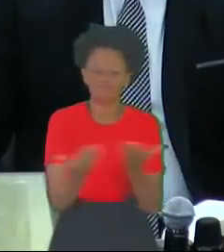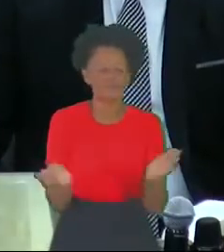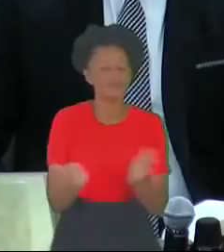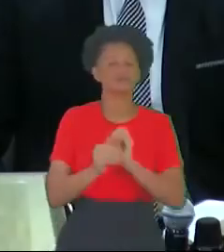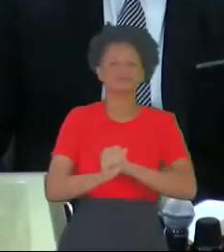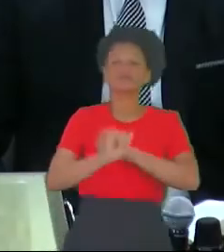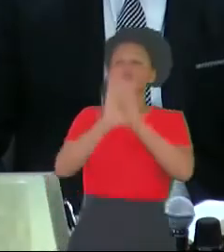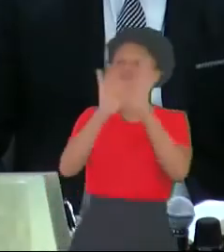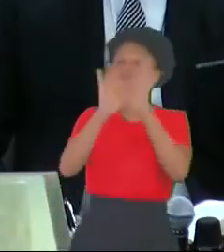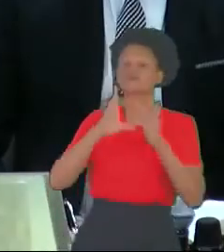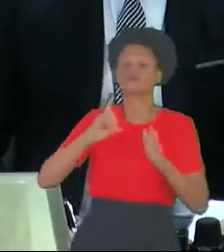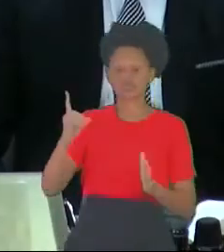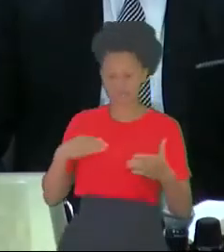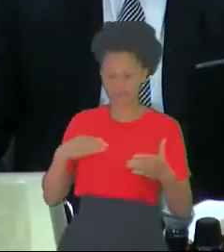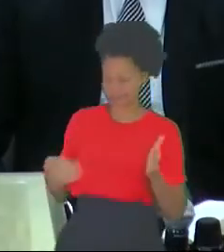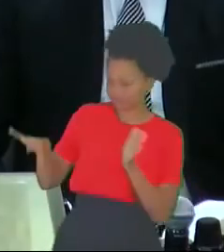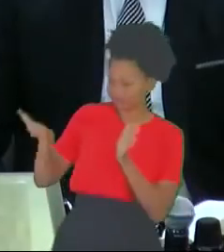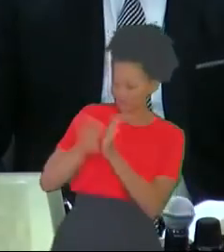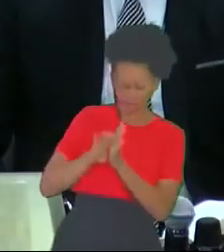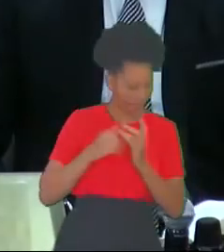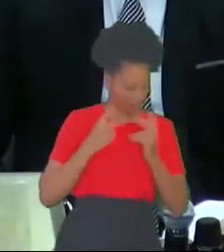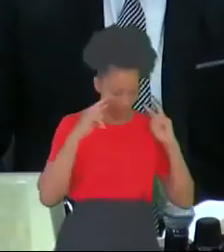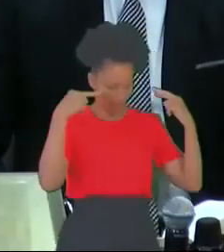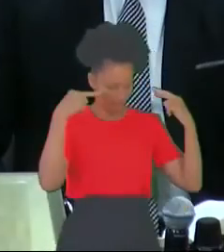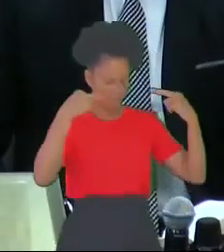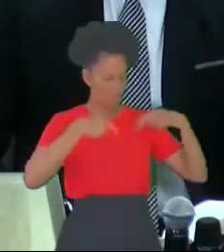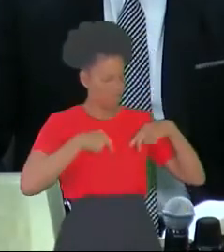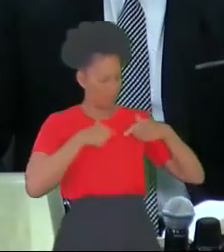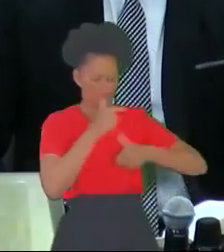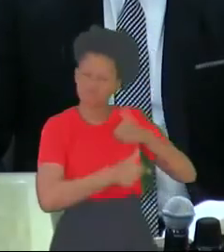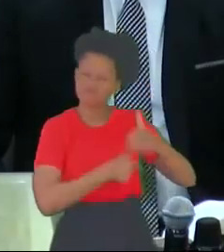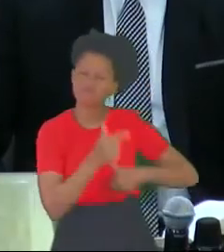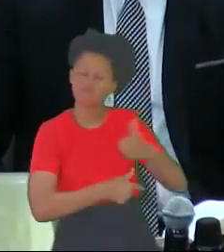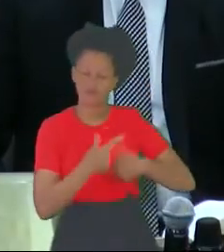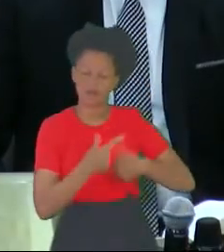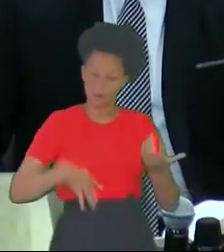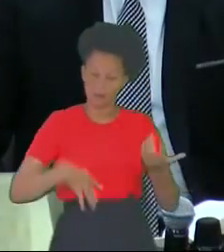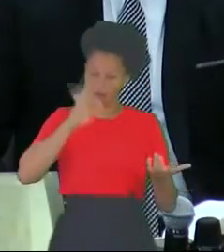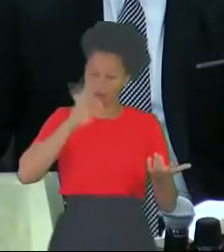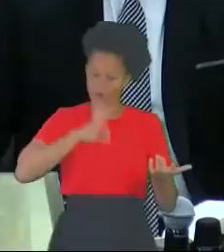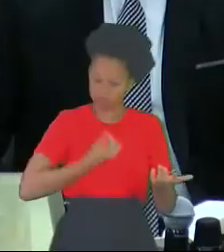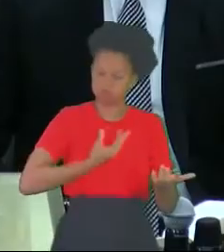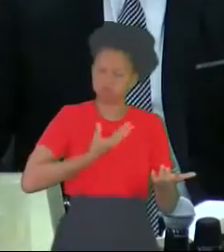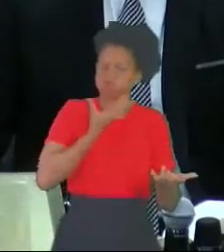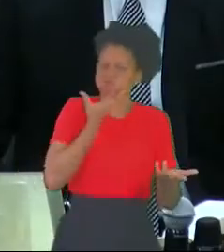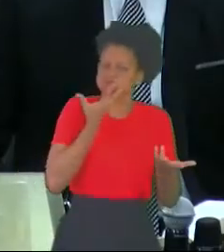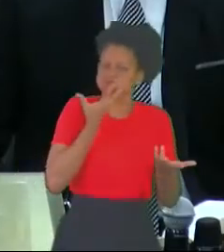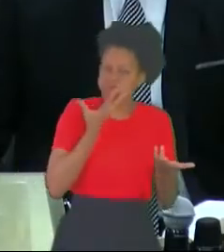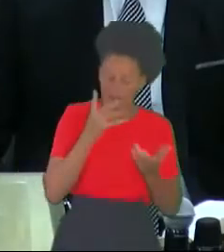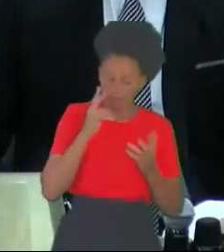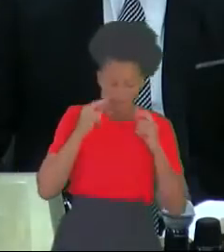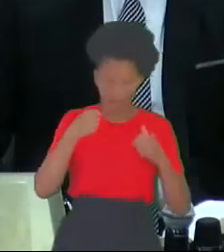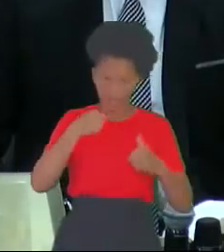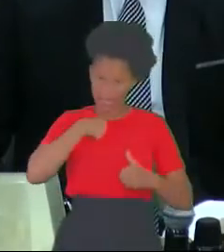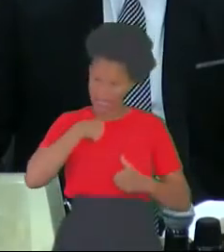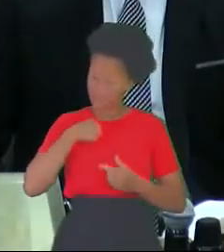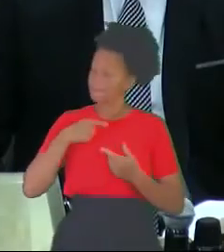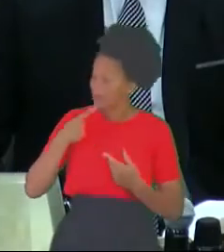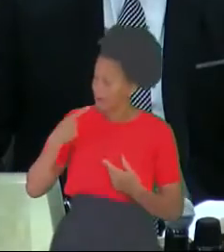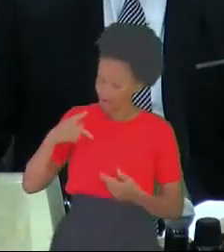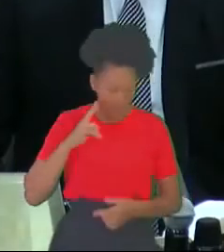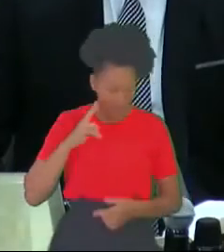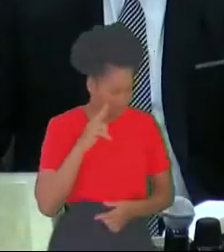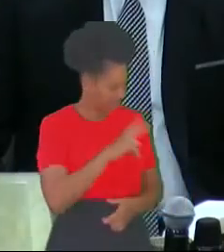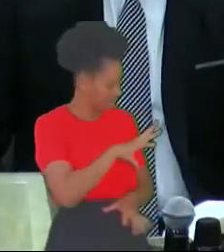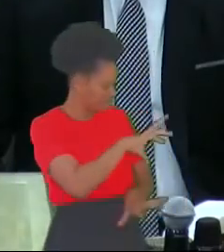Jesus quer chegar perto de mim e encontrar fruto. Jesus quer chegar perto de você e encontrar fruto para eu e para ele se